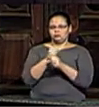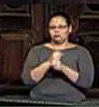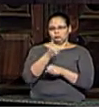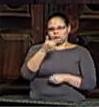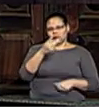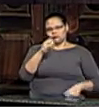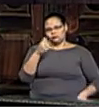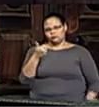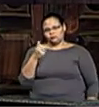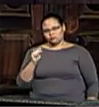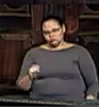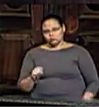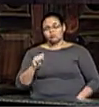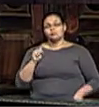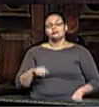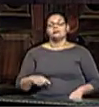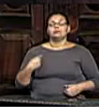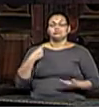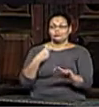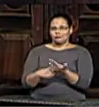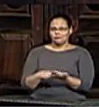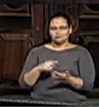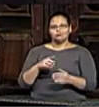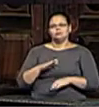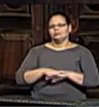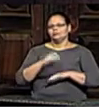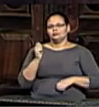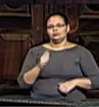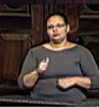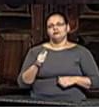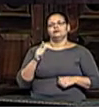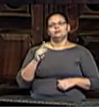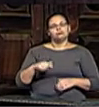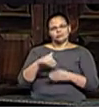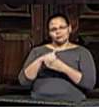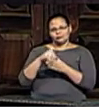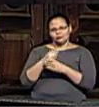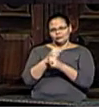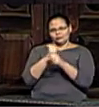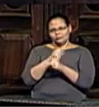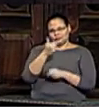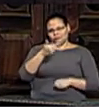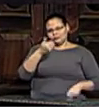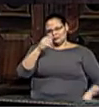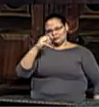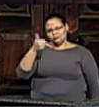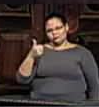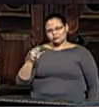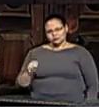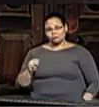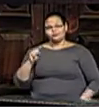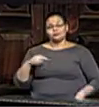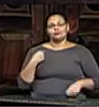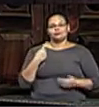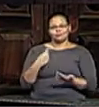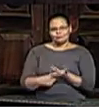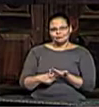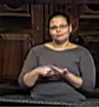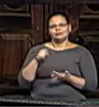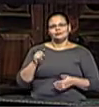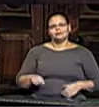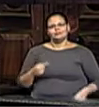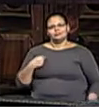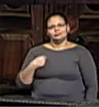meu compromisso é muito maior do que das eleições de 2018. O meu compromisso é com o nome que